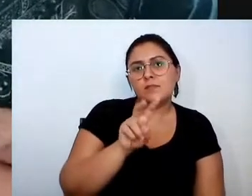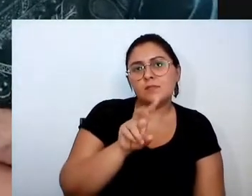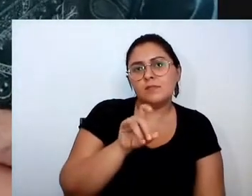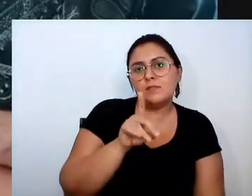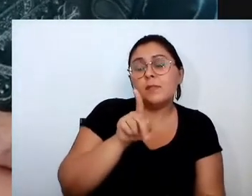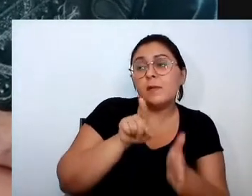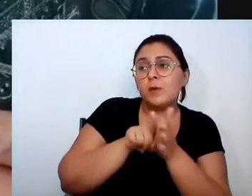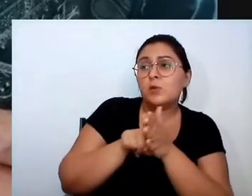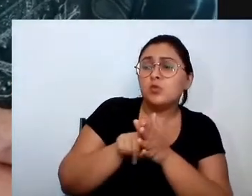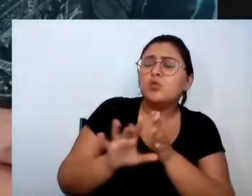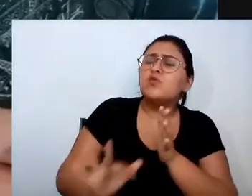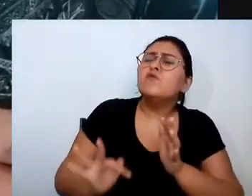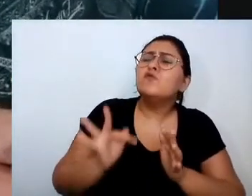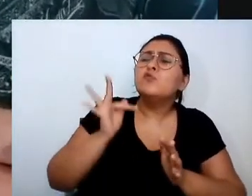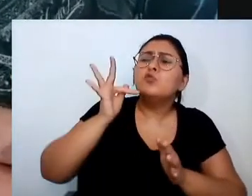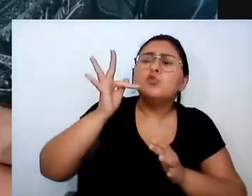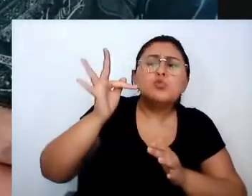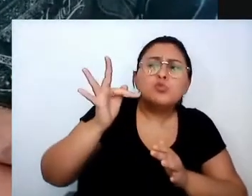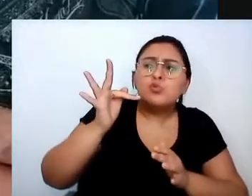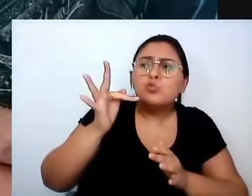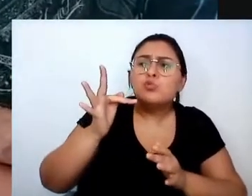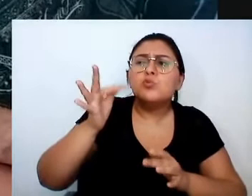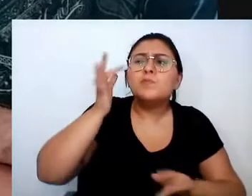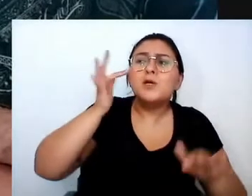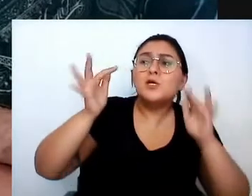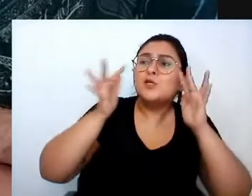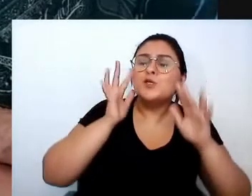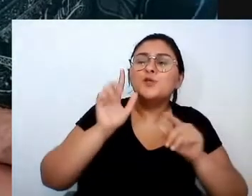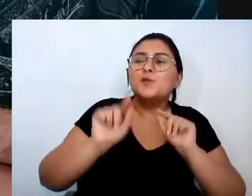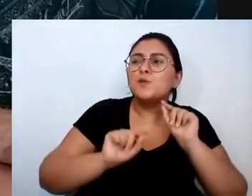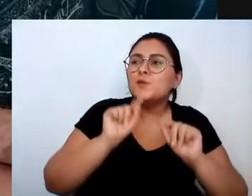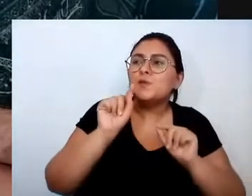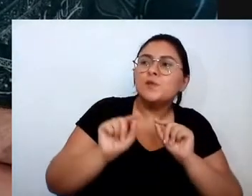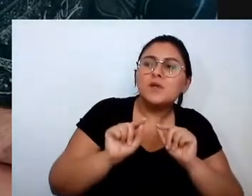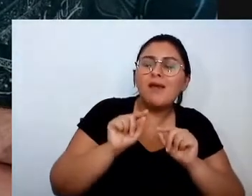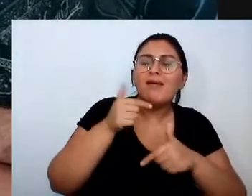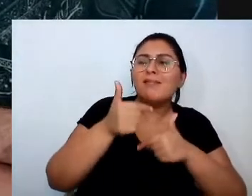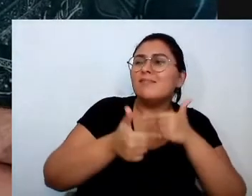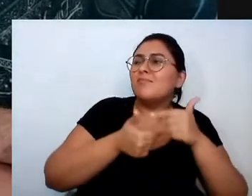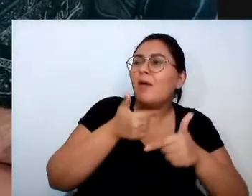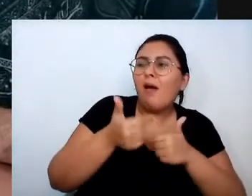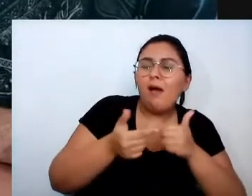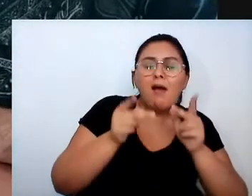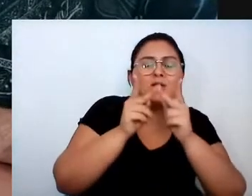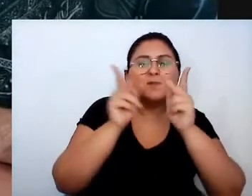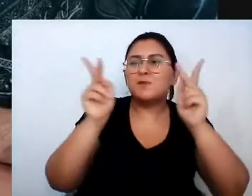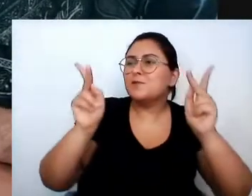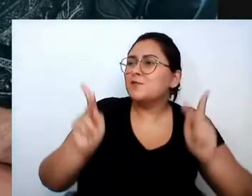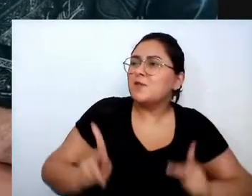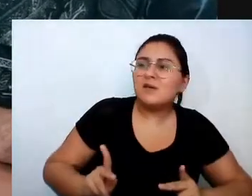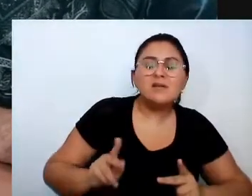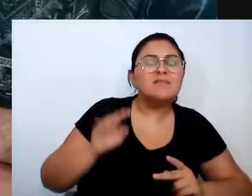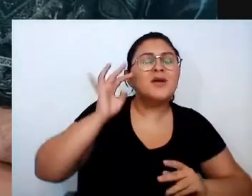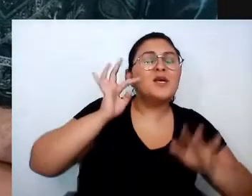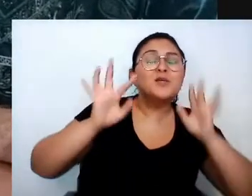projetos? O que é que você espera aí, né, alcançar aí no mundo da música, né? No mundo profissional, no campo